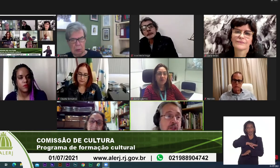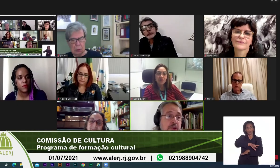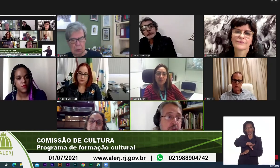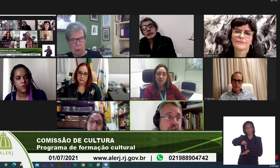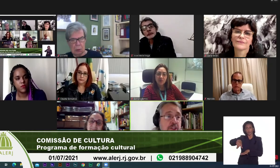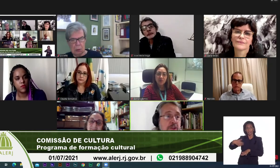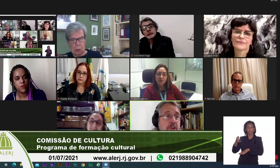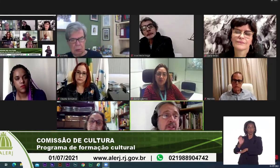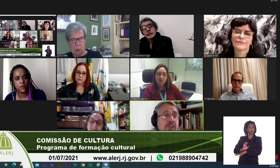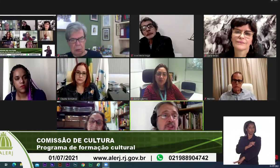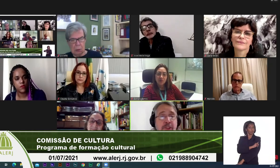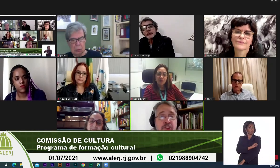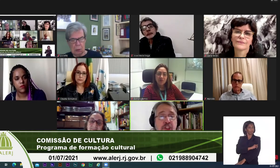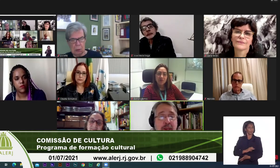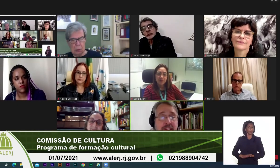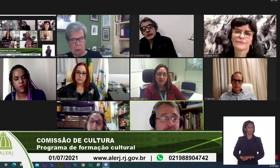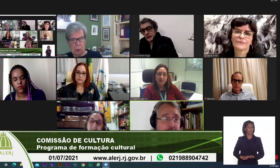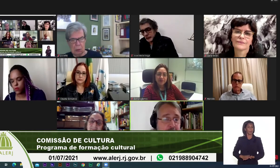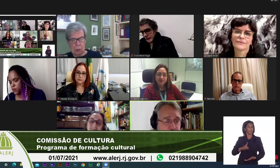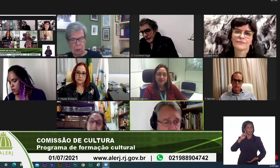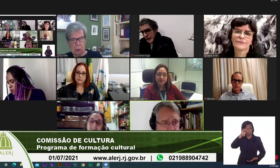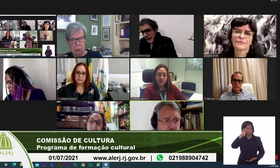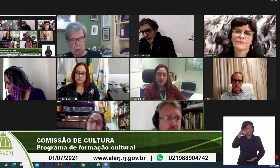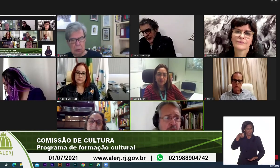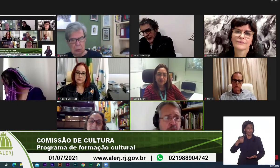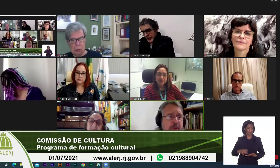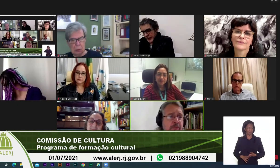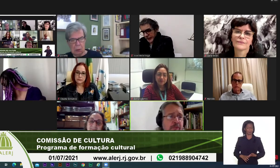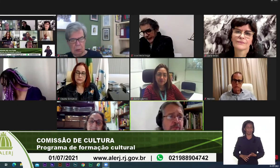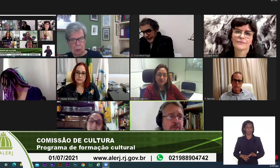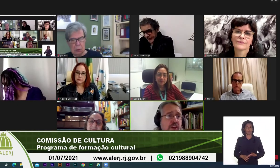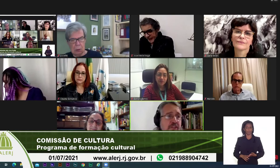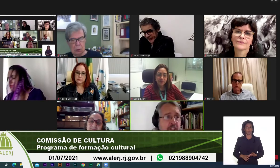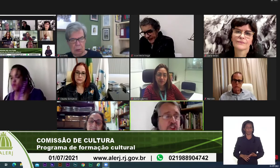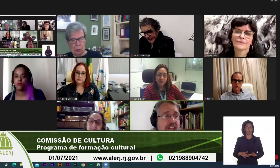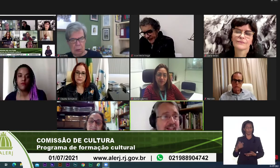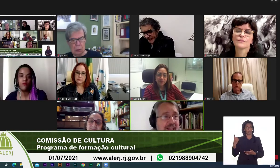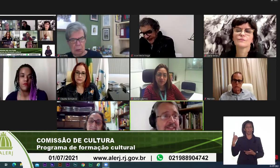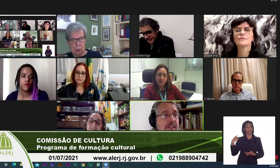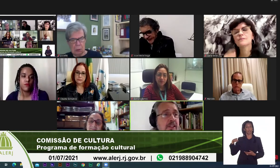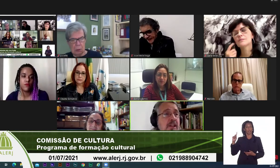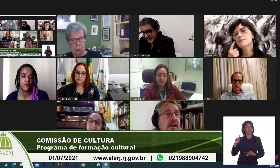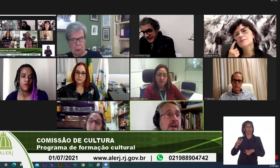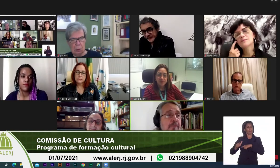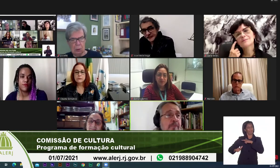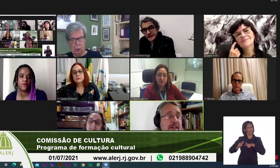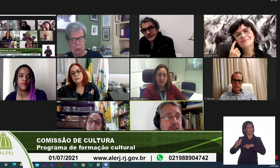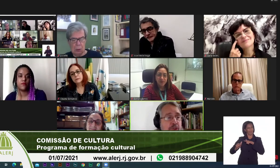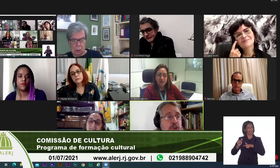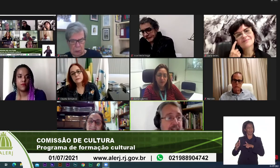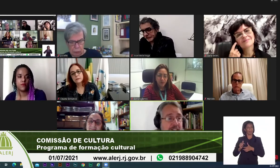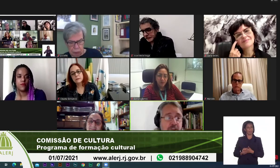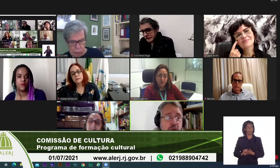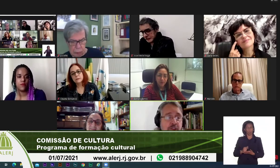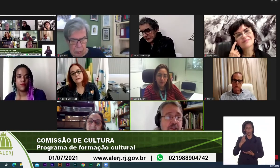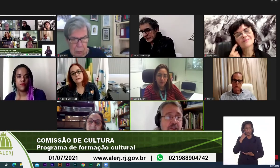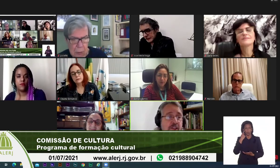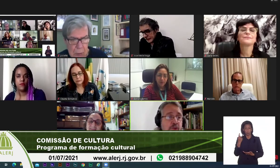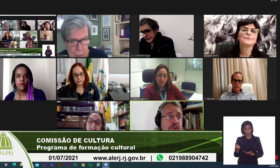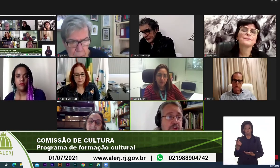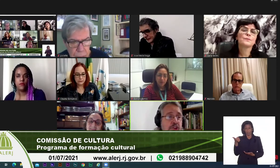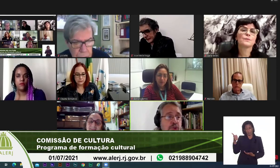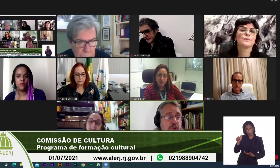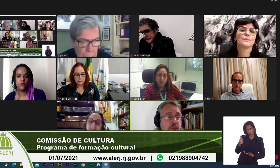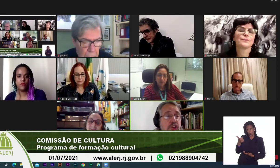que é o estado do Rio de Janeiro. Só para a gente ter uma ideia, no meu dever de casa, né? Pegando só